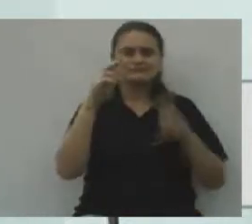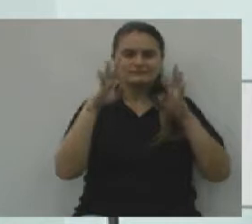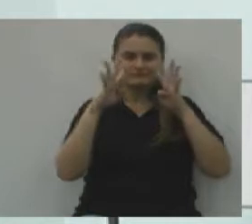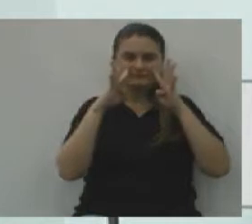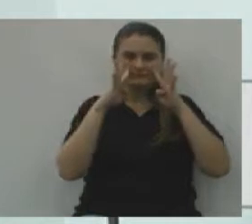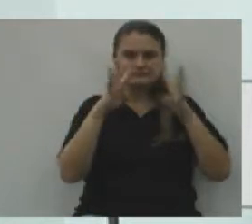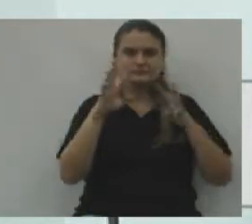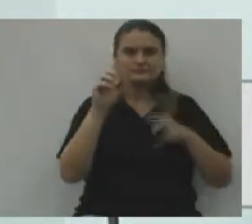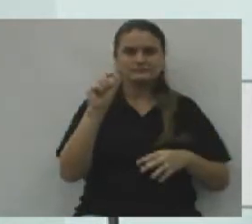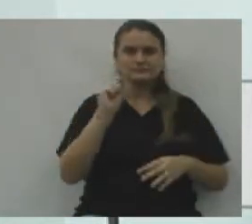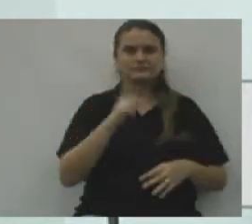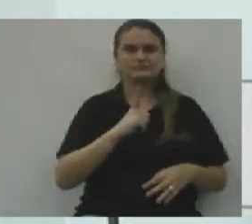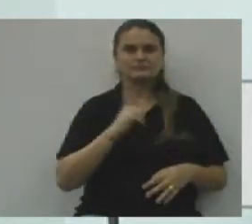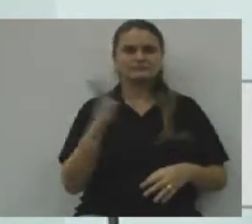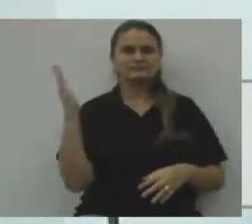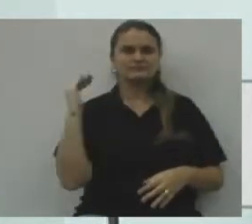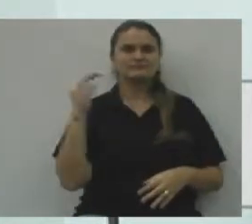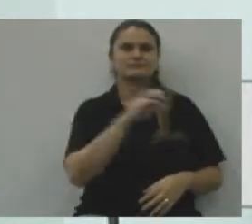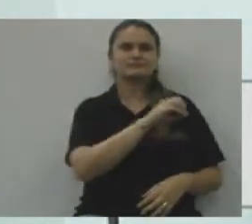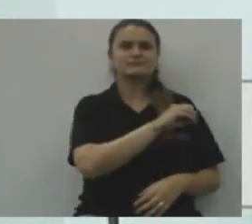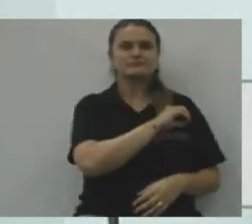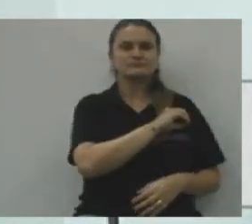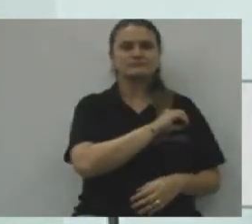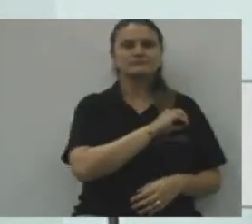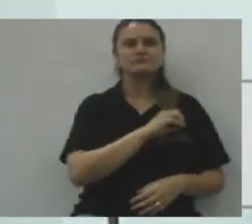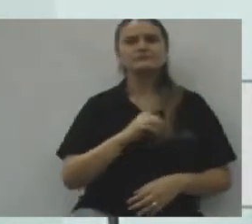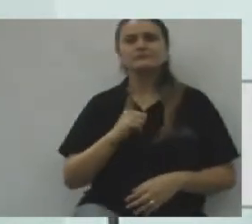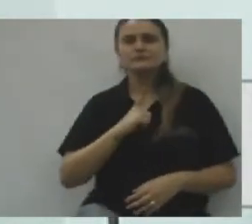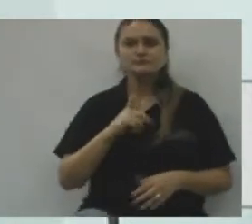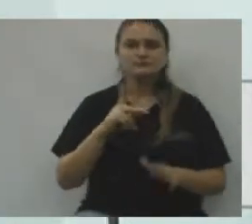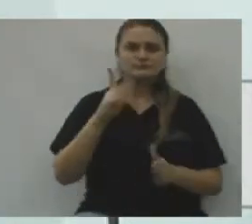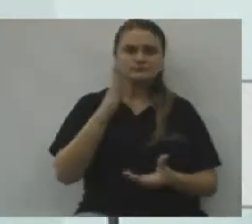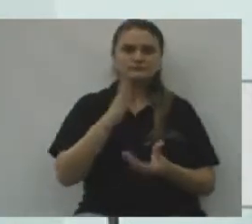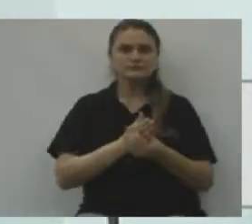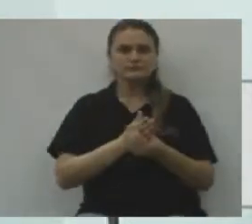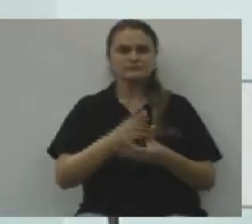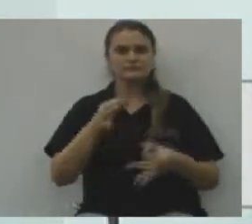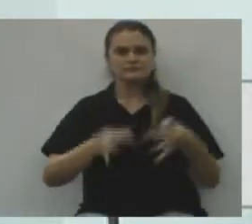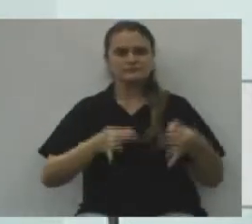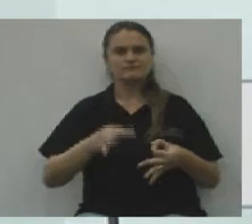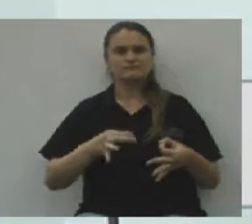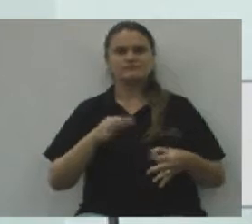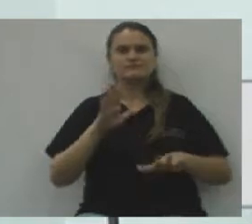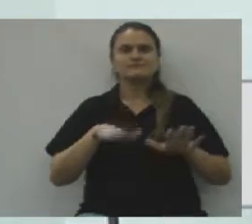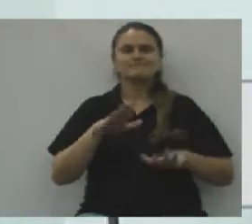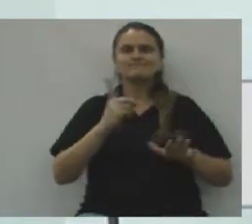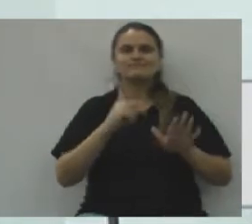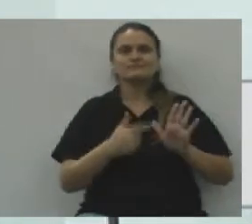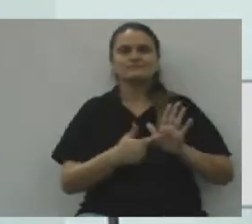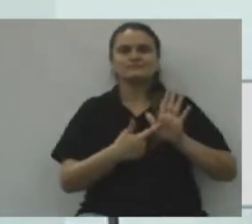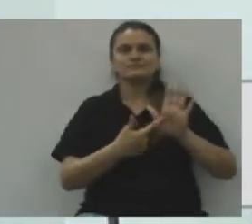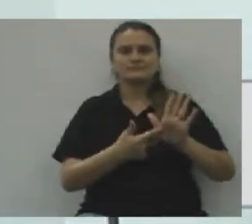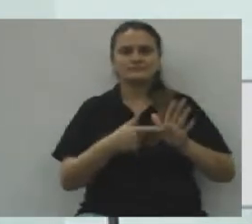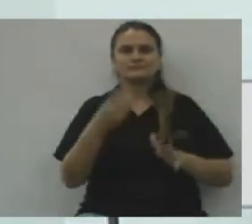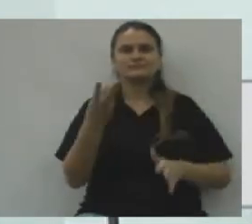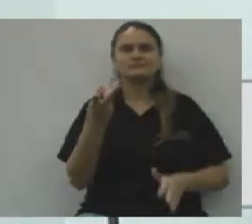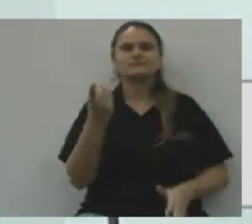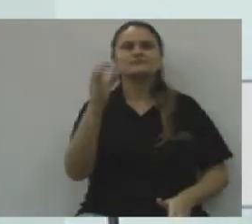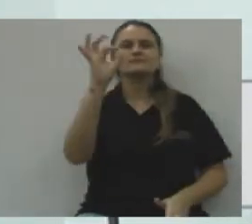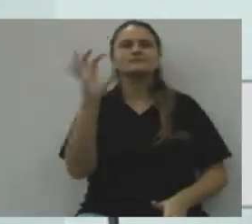aqueles que estão ali por trás desses números, atrás do processo do judicial, e não aparecem muitas vezes na questão